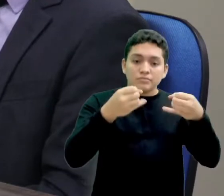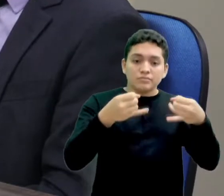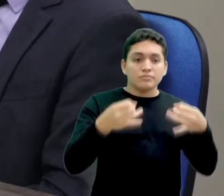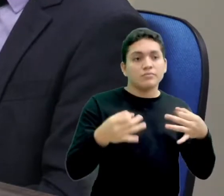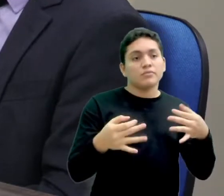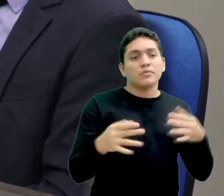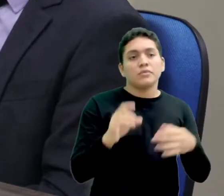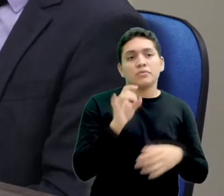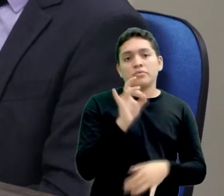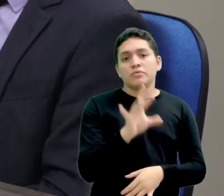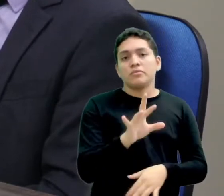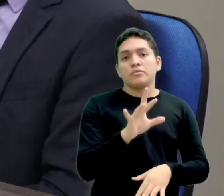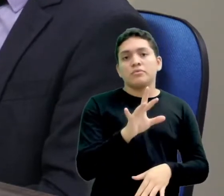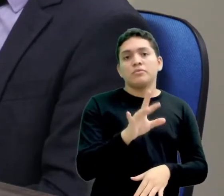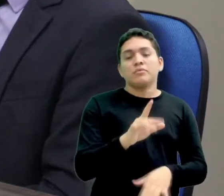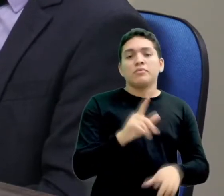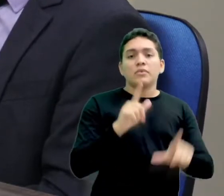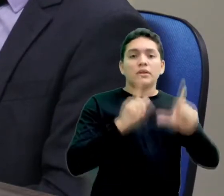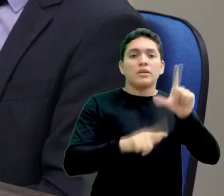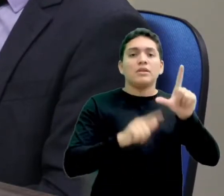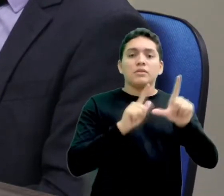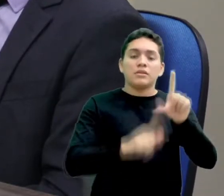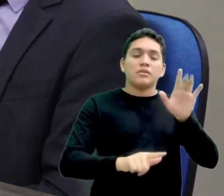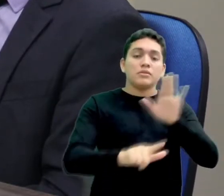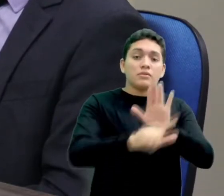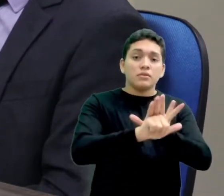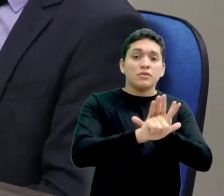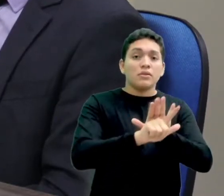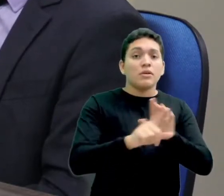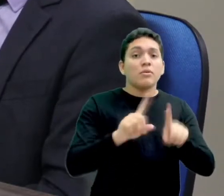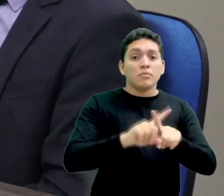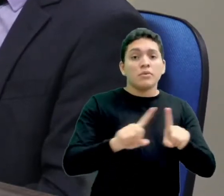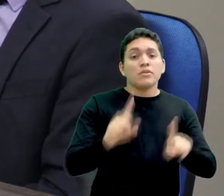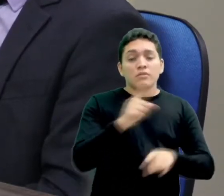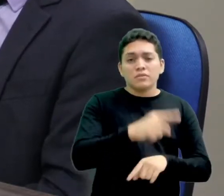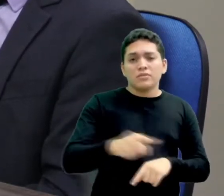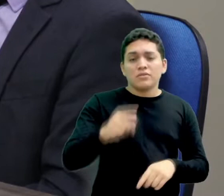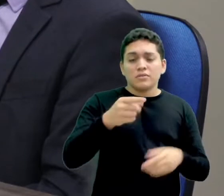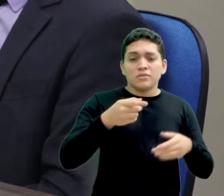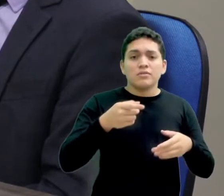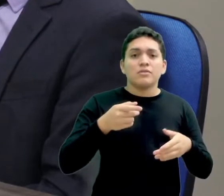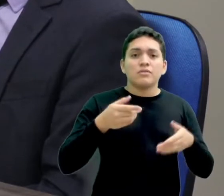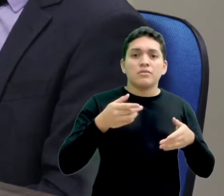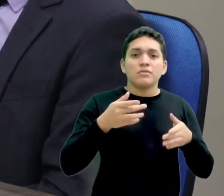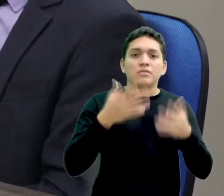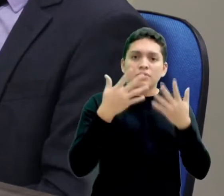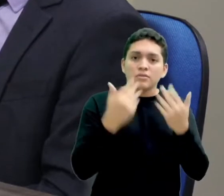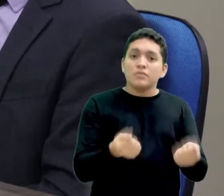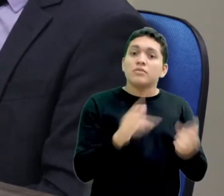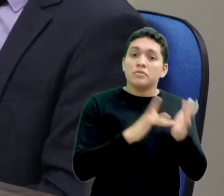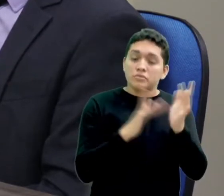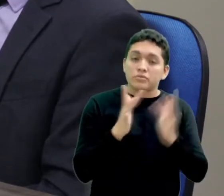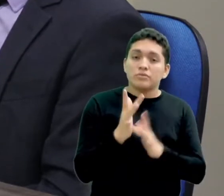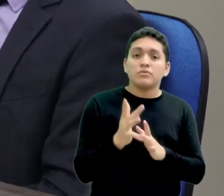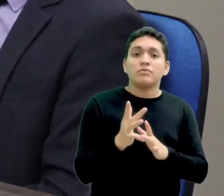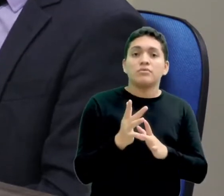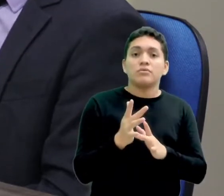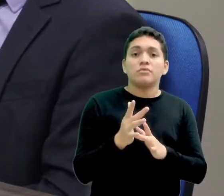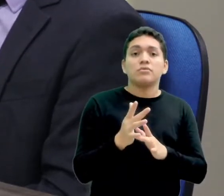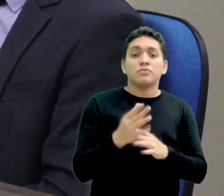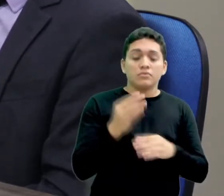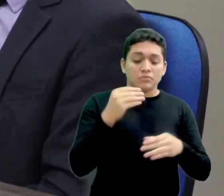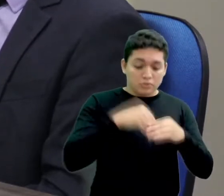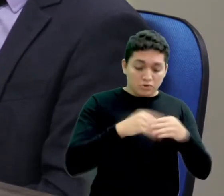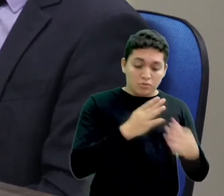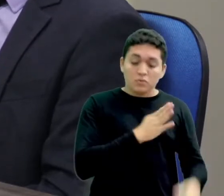somente por causa da letra da lei, mas vocês que nasceram de novo, foram gerados de novo, dentro do coração